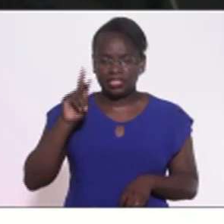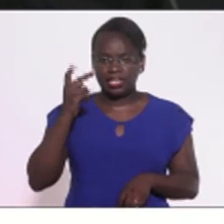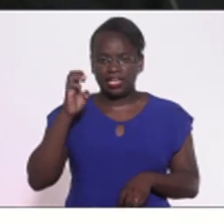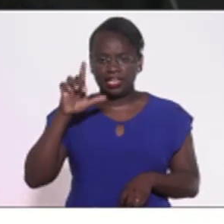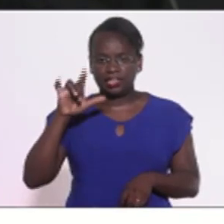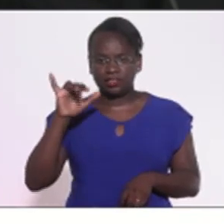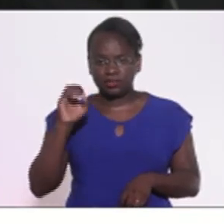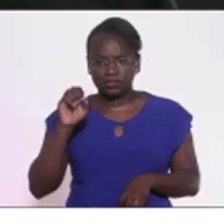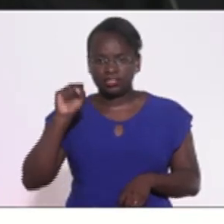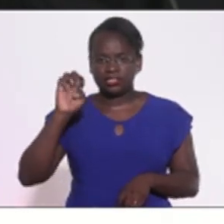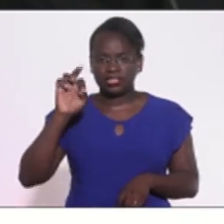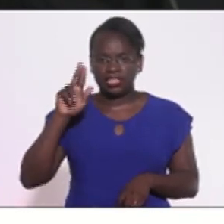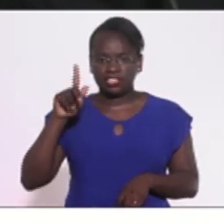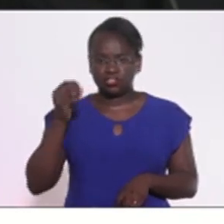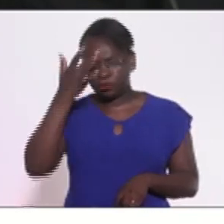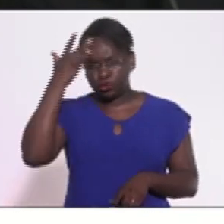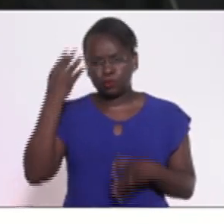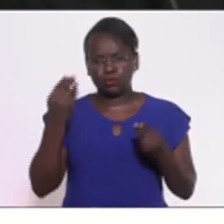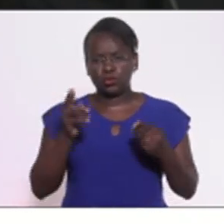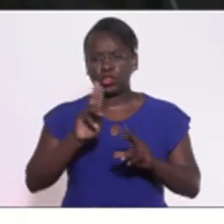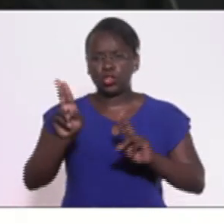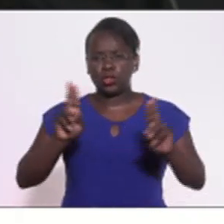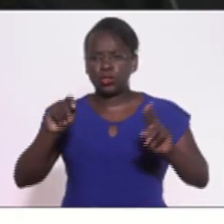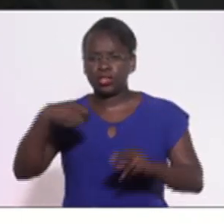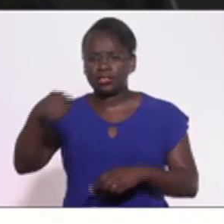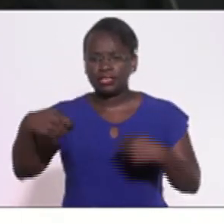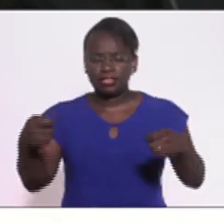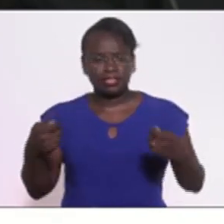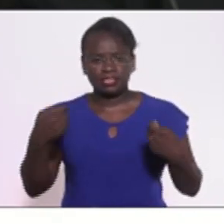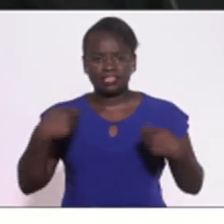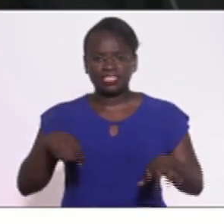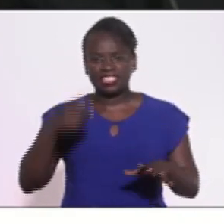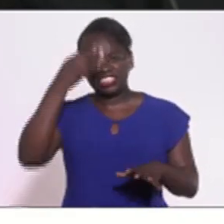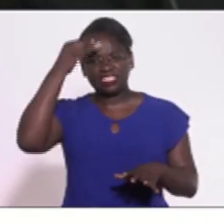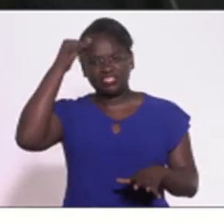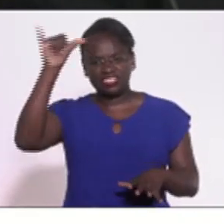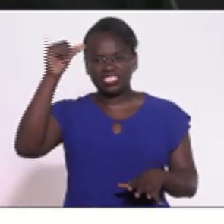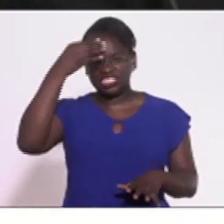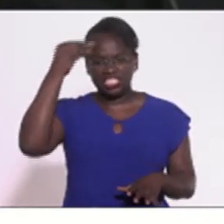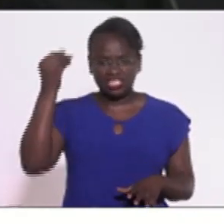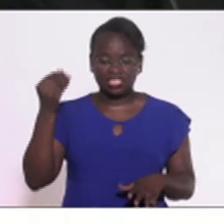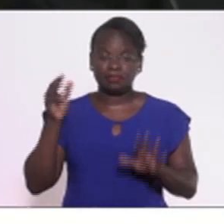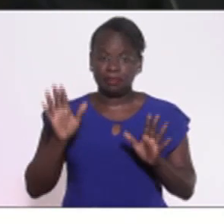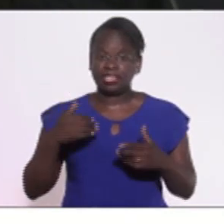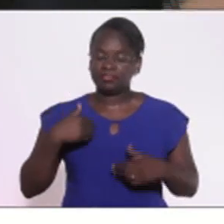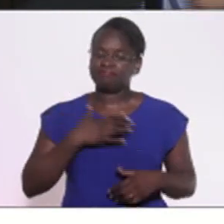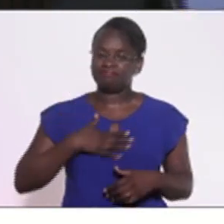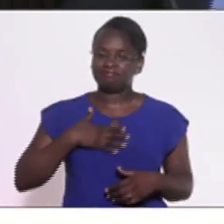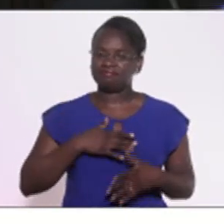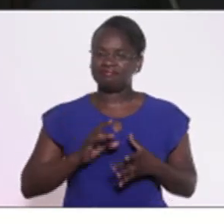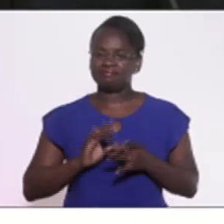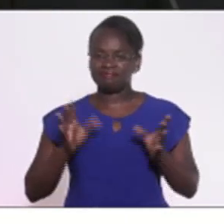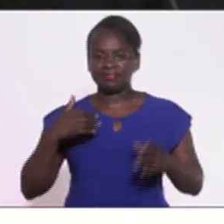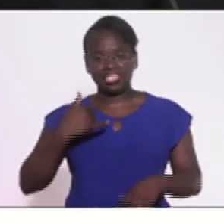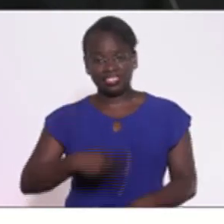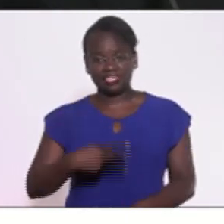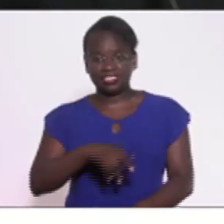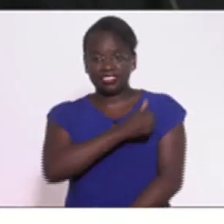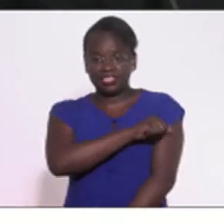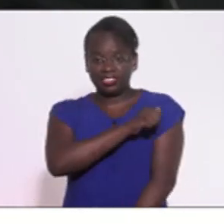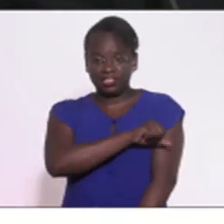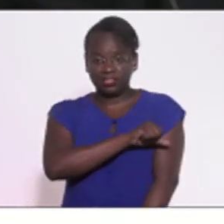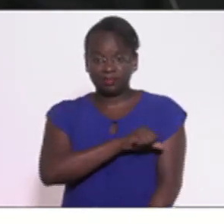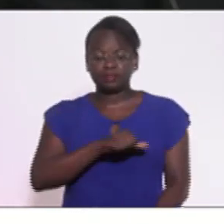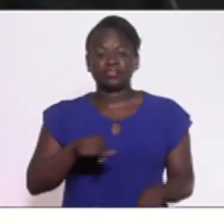enfim, tanta gente que eu não vou nomear para não deixar ninguém de lado, mas me sinto muito à vontade no Rio de Janeiro. E